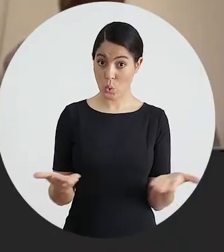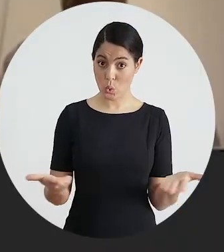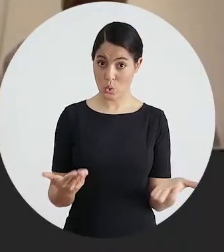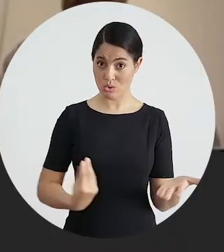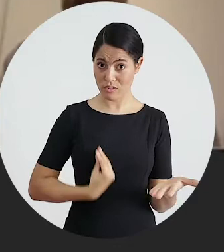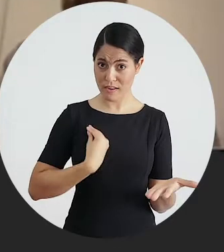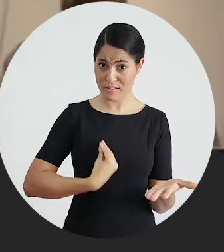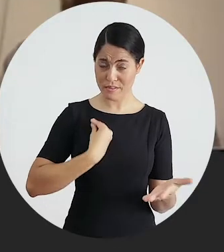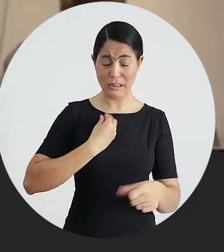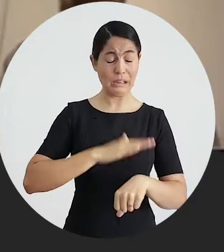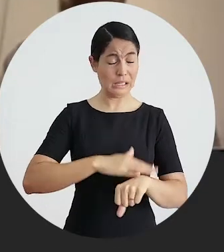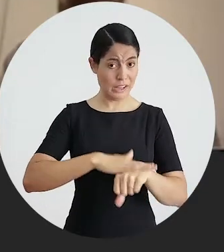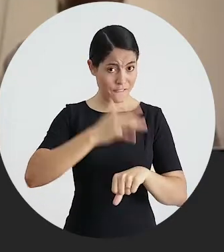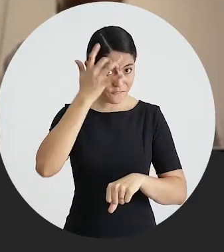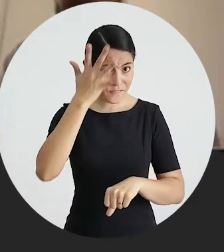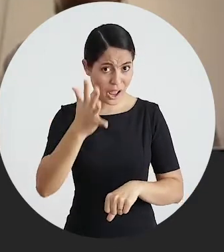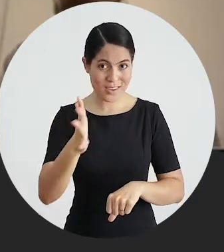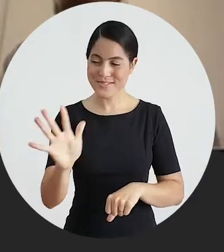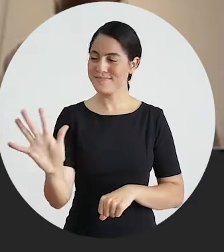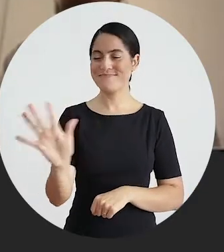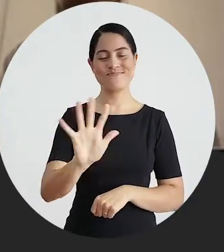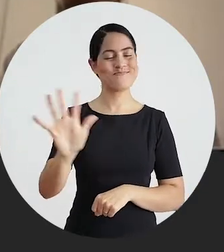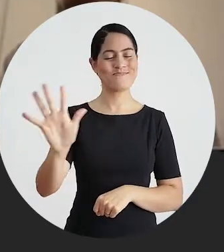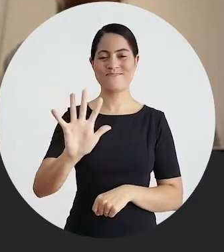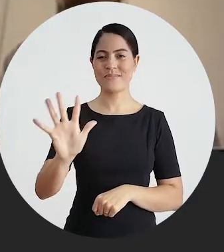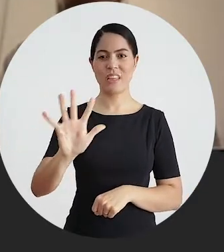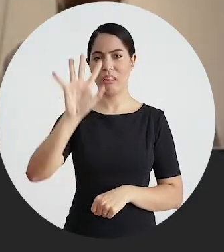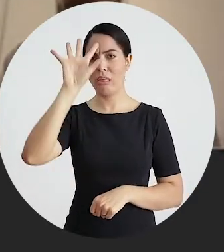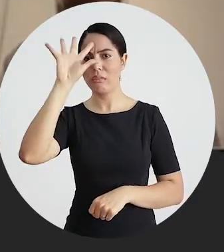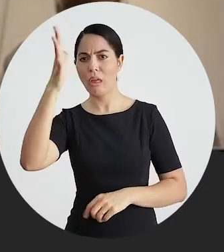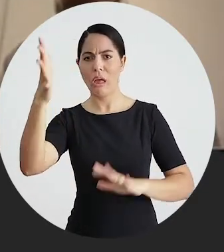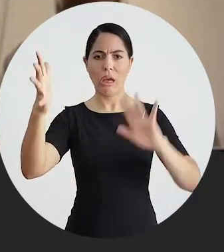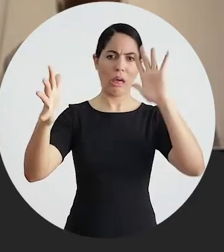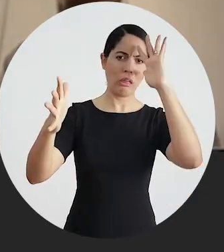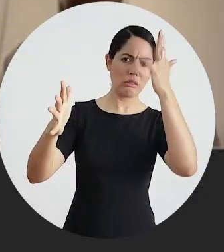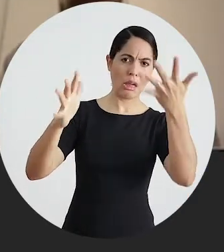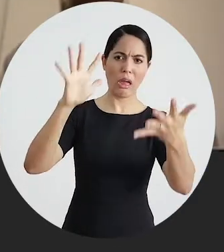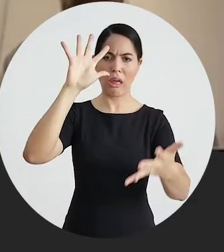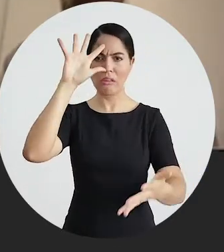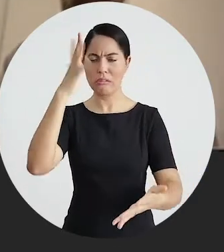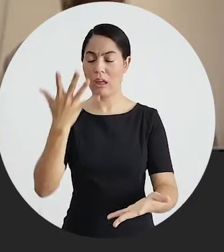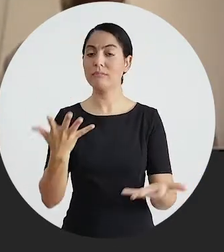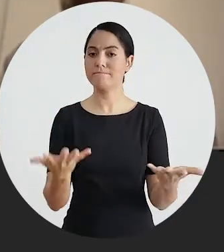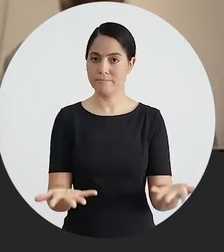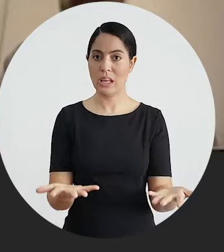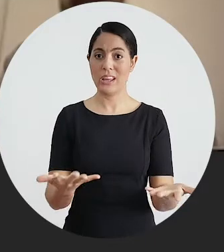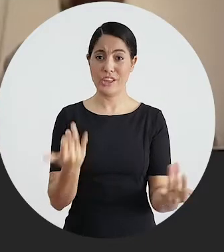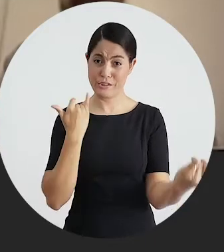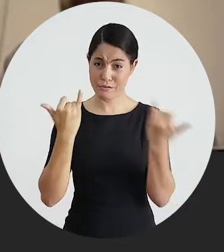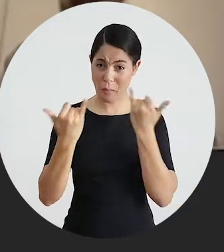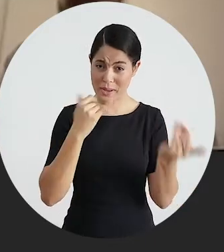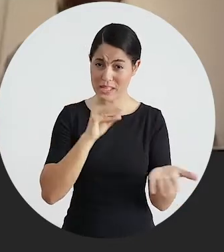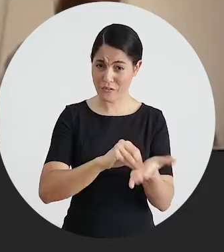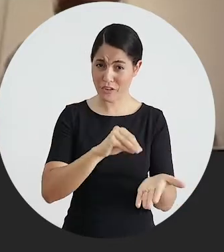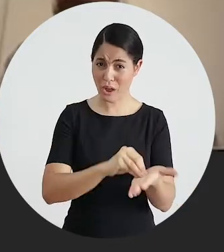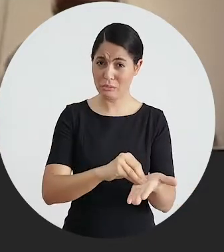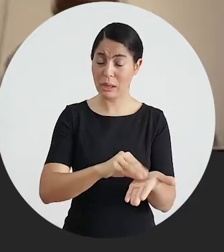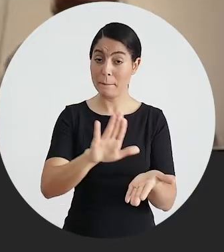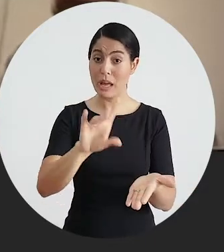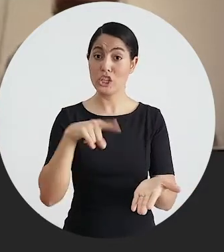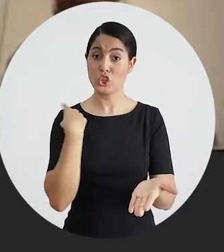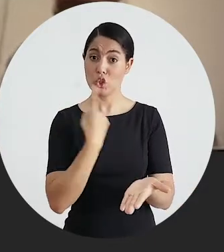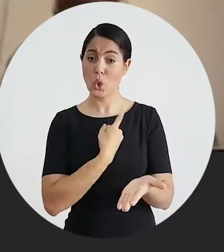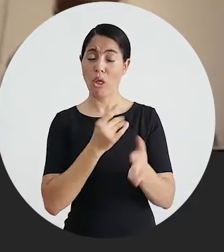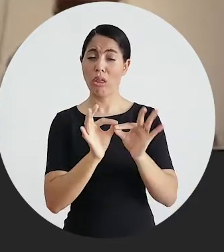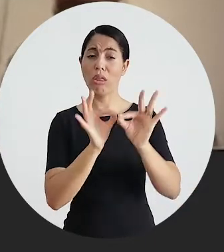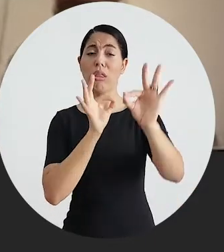momento fácil, muita decisão de curto prazo, com informações não tão precisas e que a gente não pode perder de vista o longo